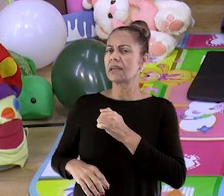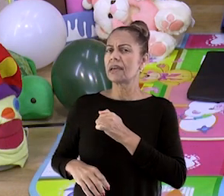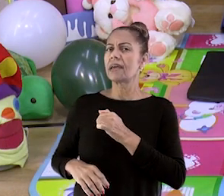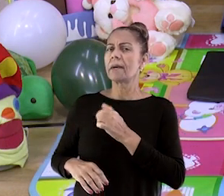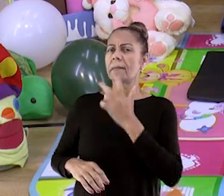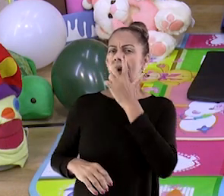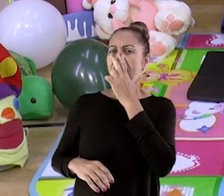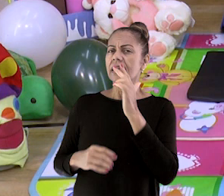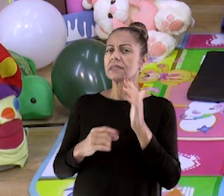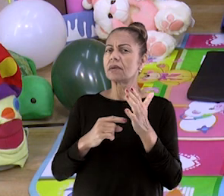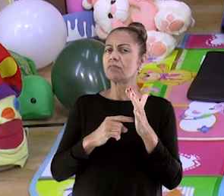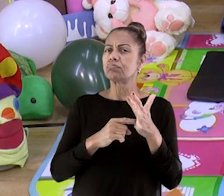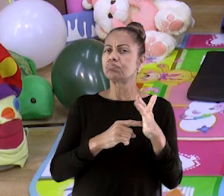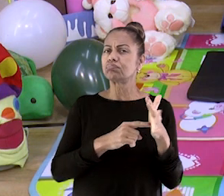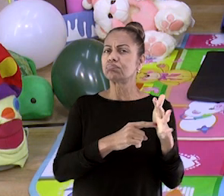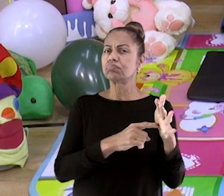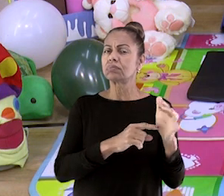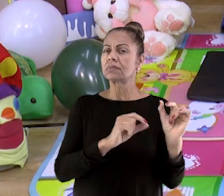gostoso